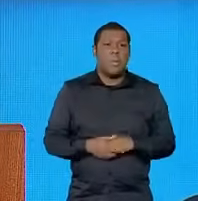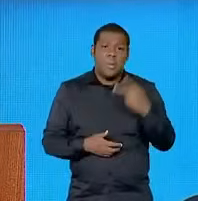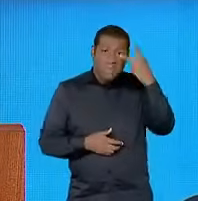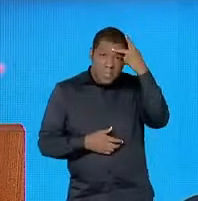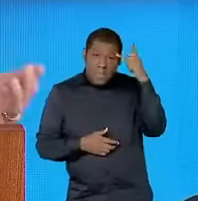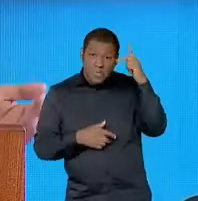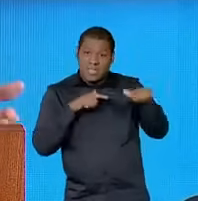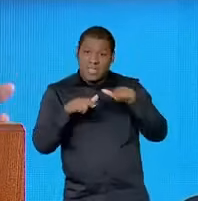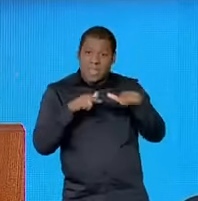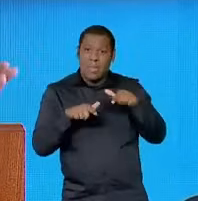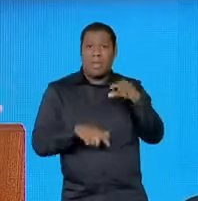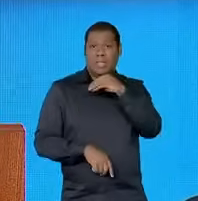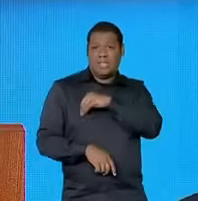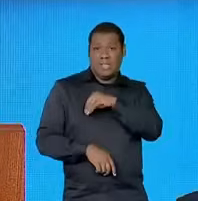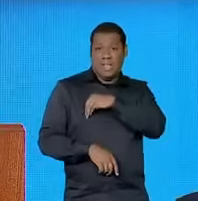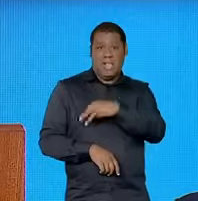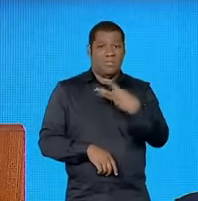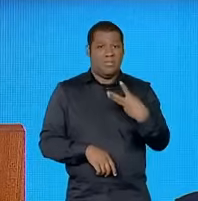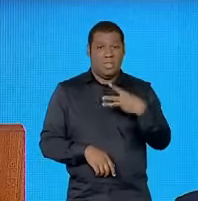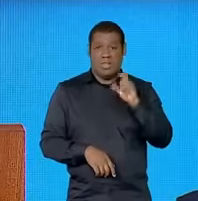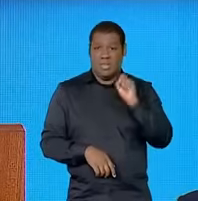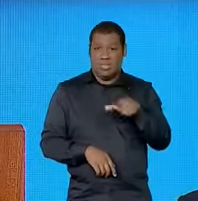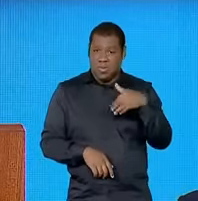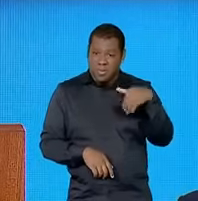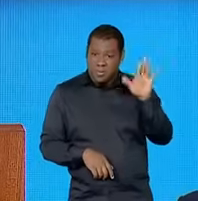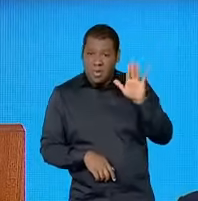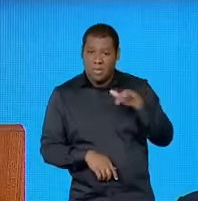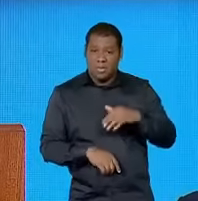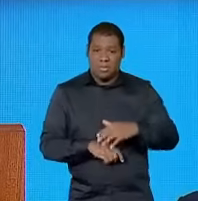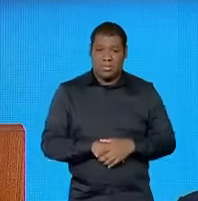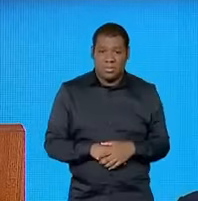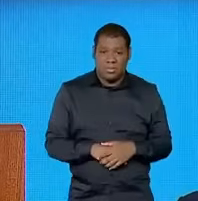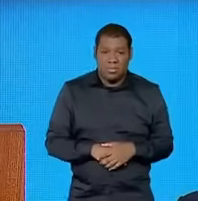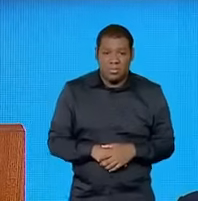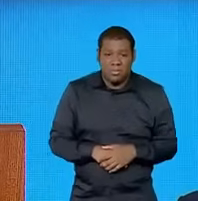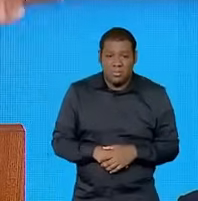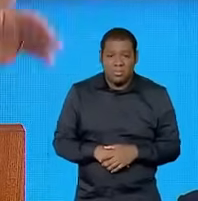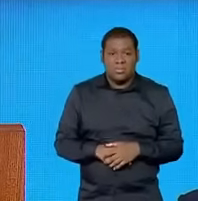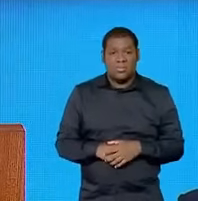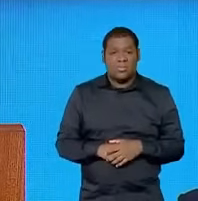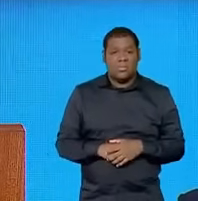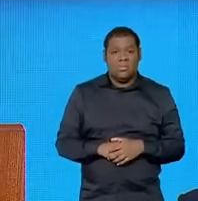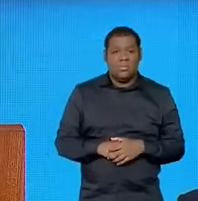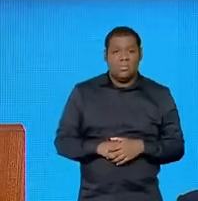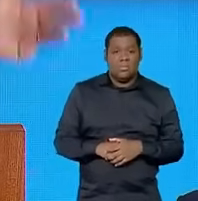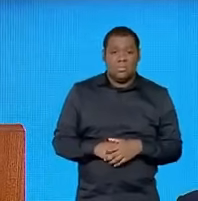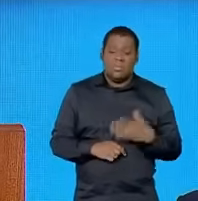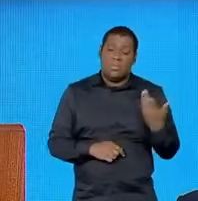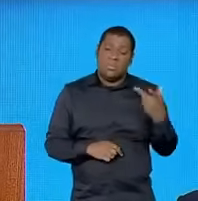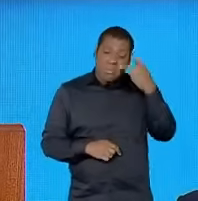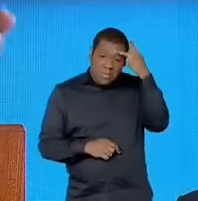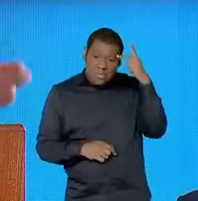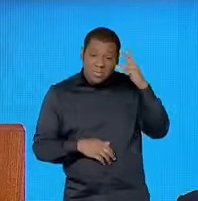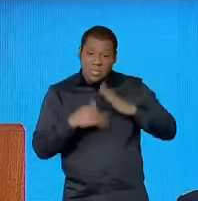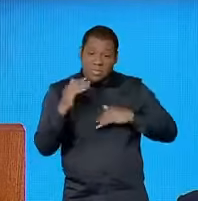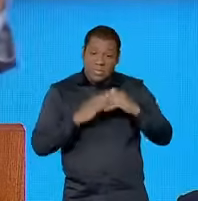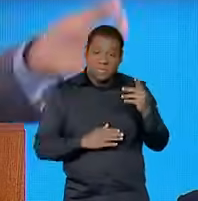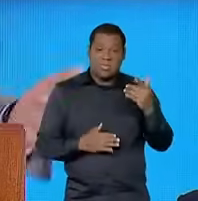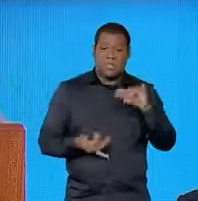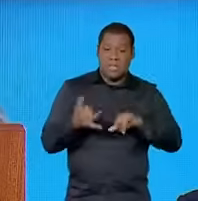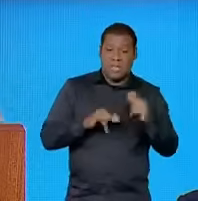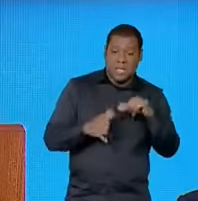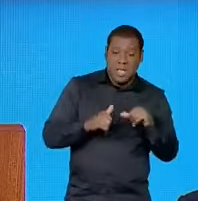trabalhadores, são igual todo mundo. Eles ganham a 6, 7, se ele for químico, gráfico, metalúrgico,